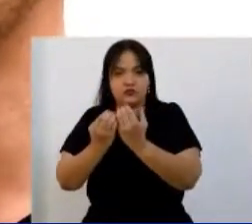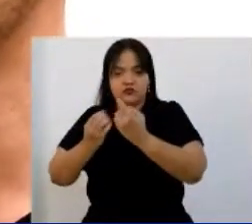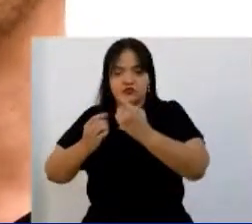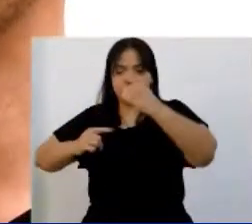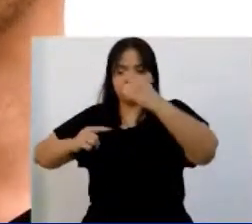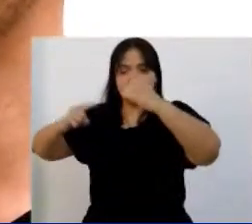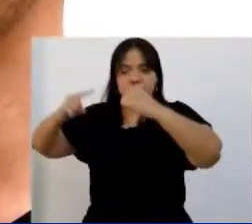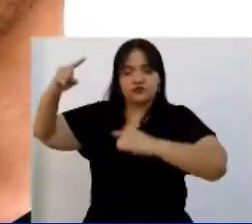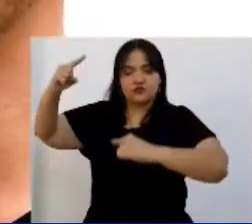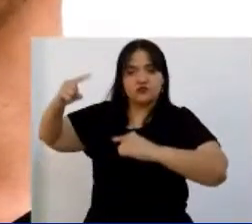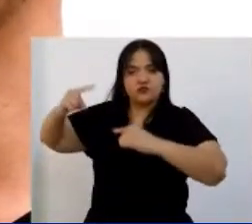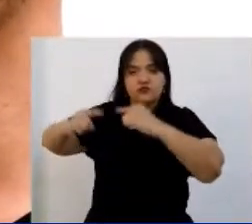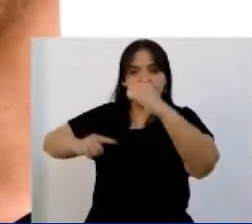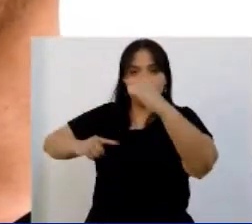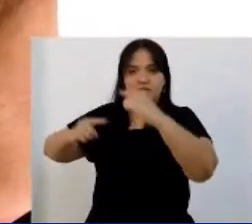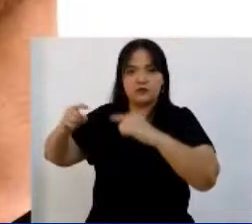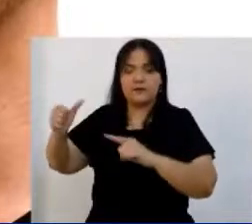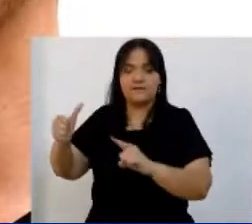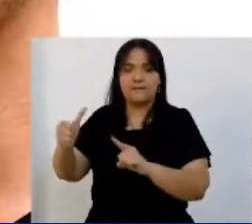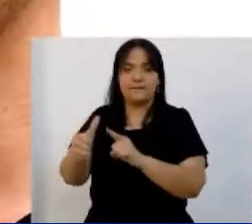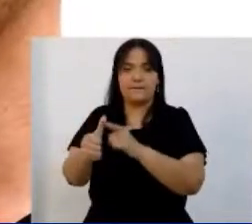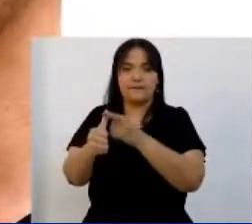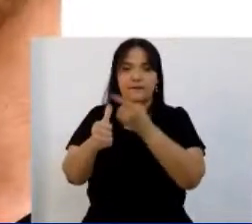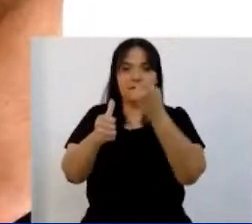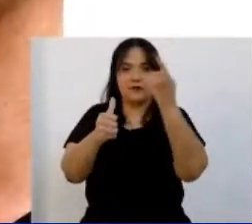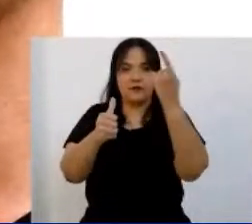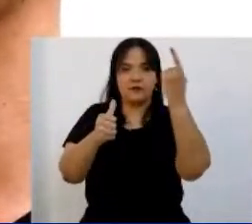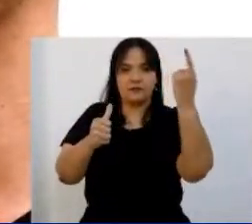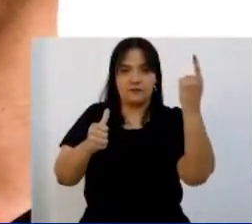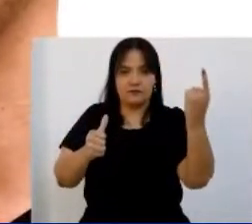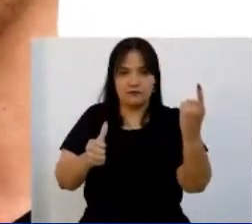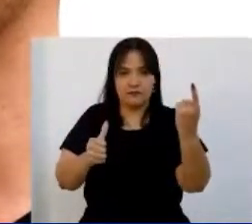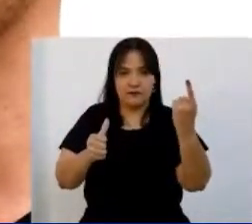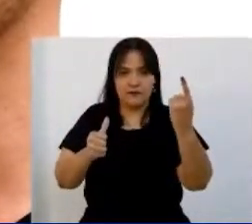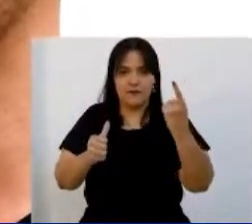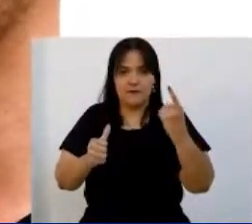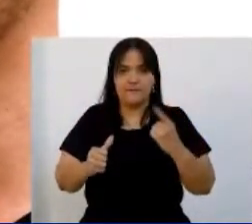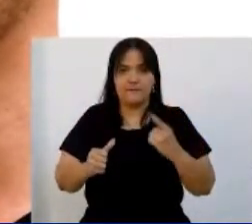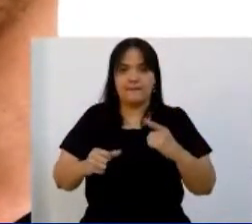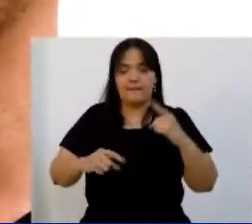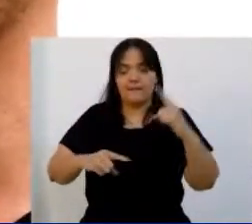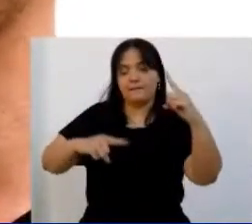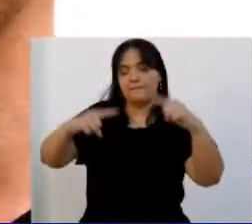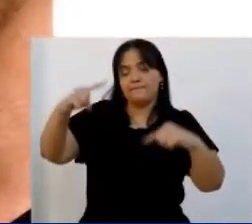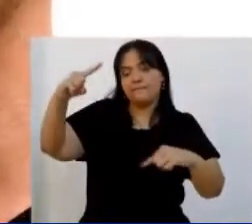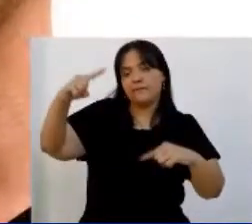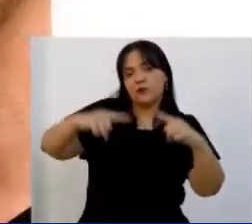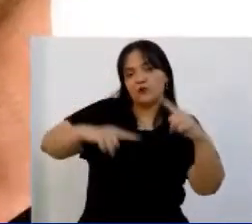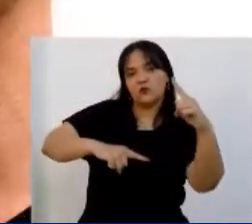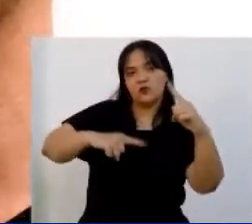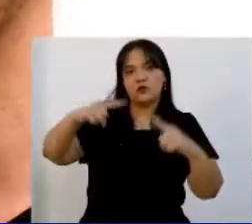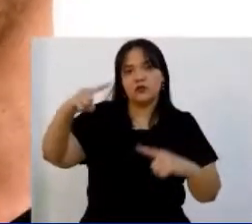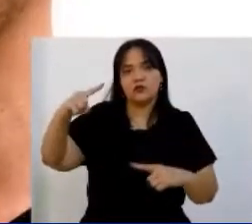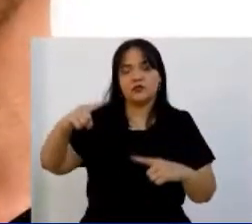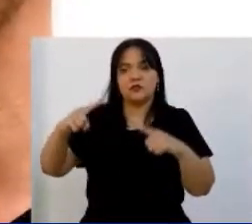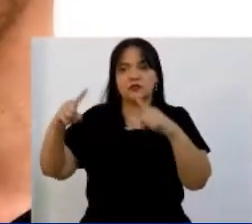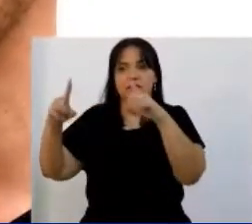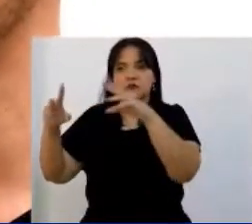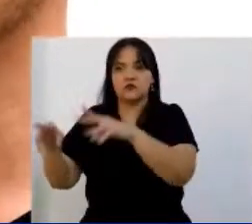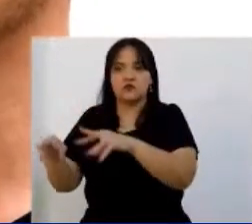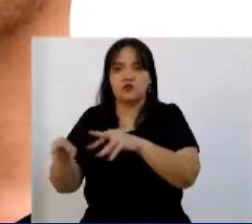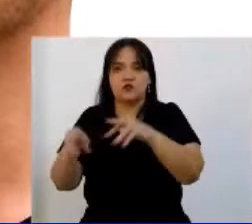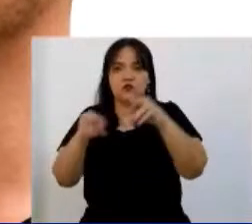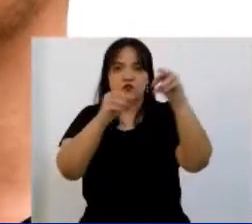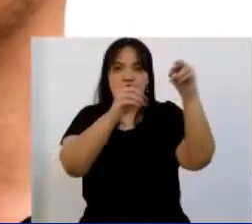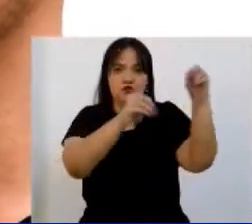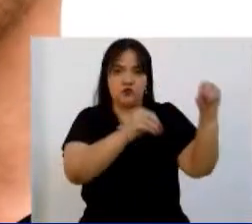primeiro fórum de revisão das políticas migratórias internacionais que